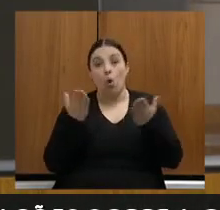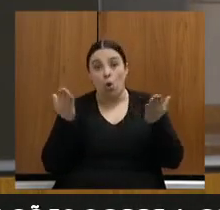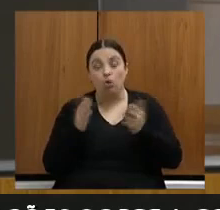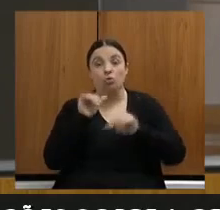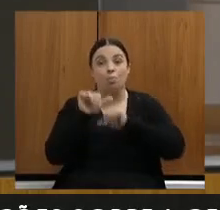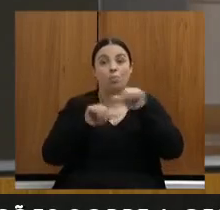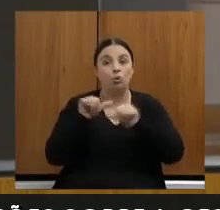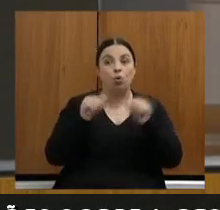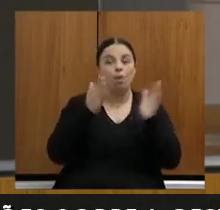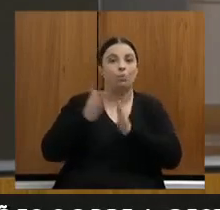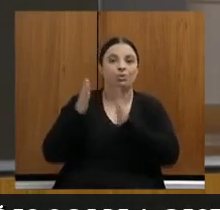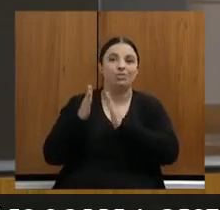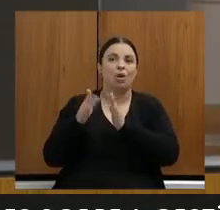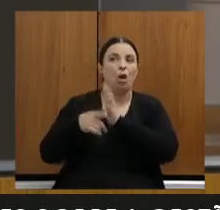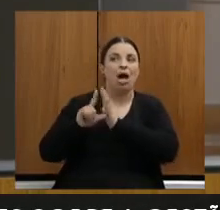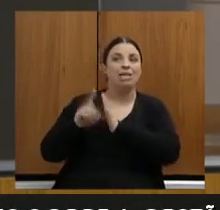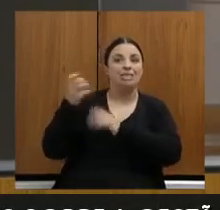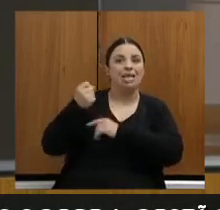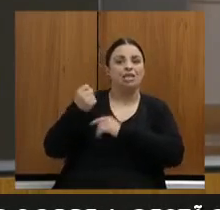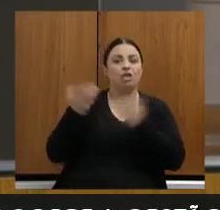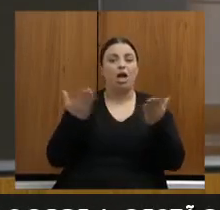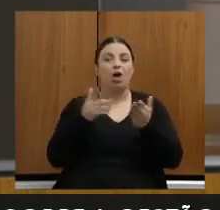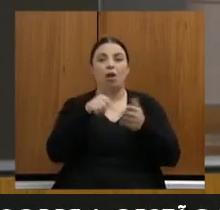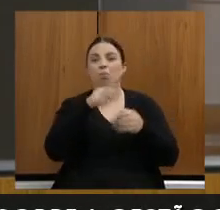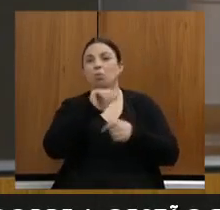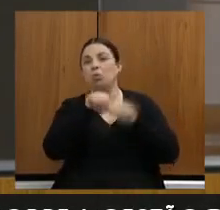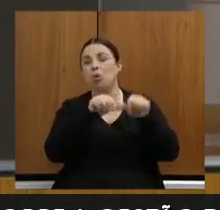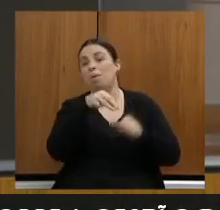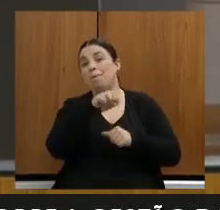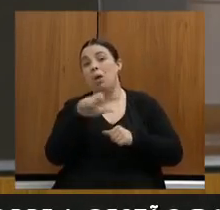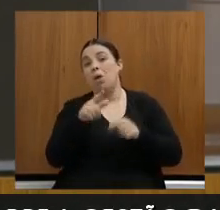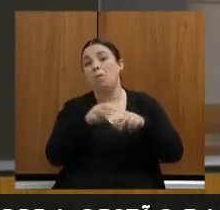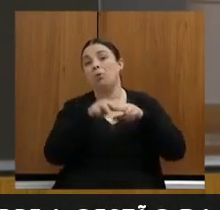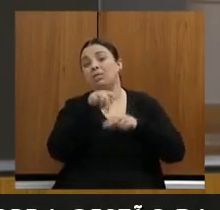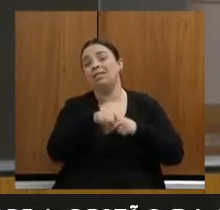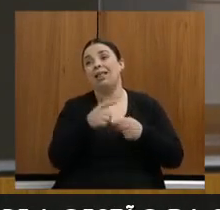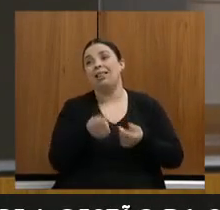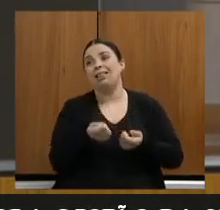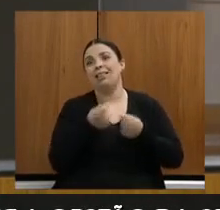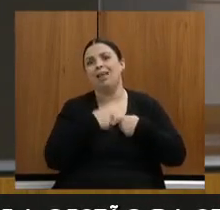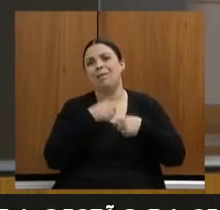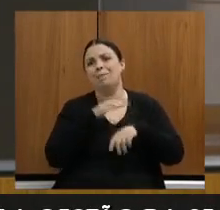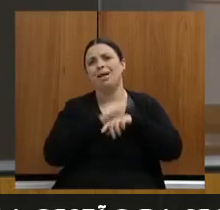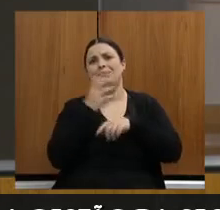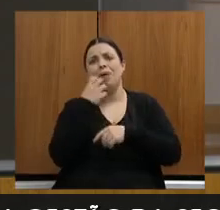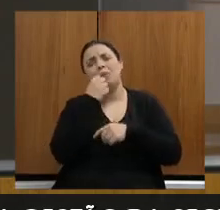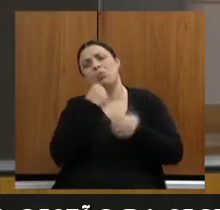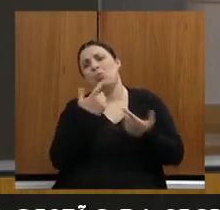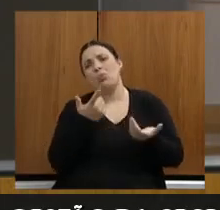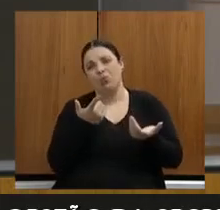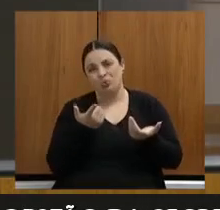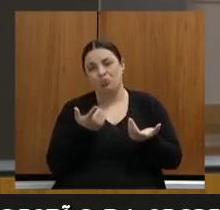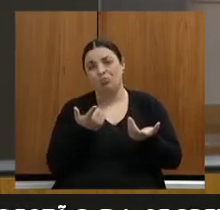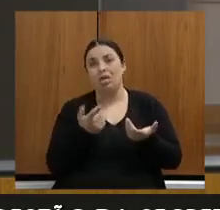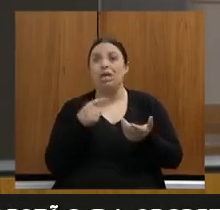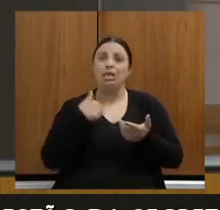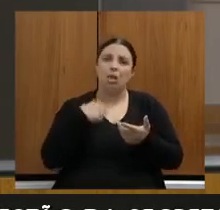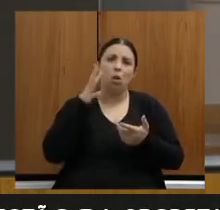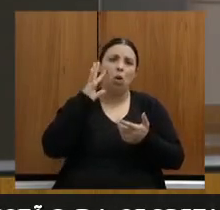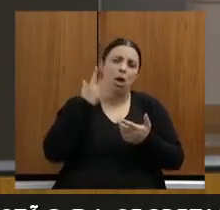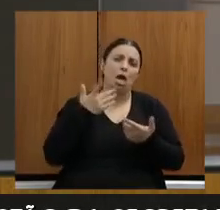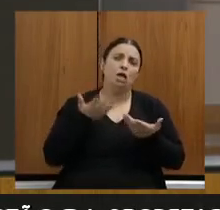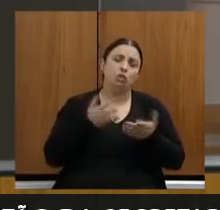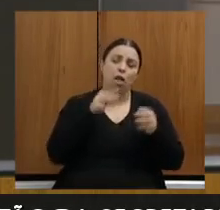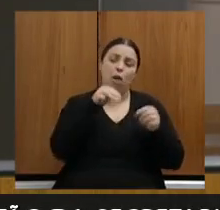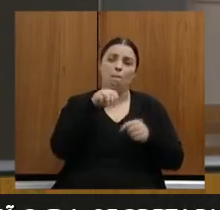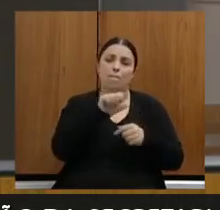reconhecido na produção do leite na produção da carne na produção do café pode transformar-se num grande era uma grande referência